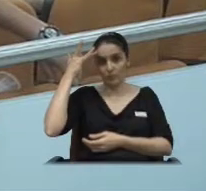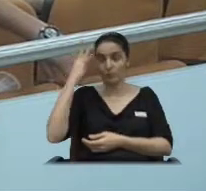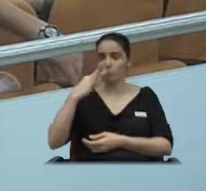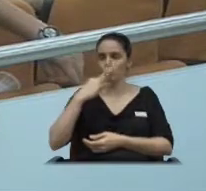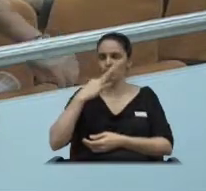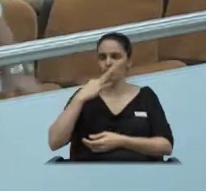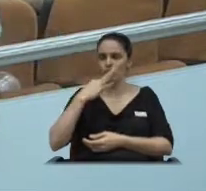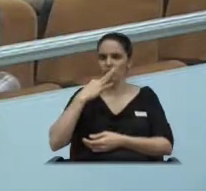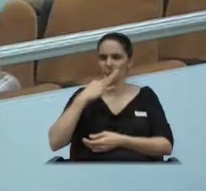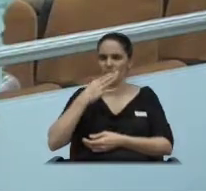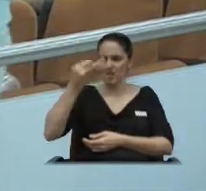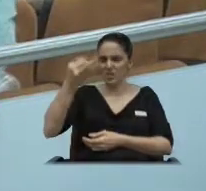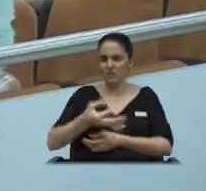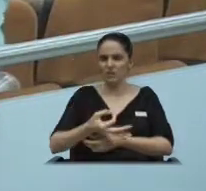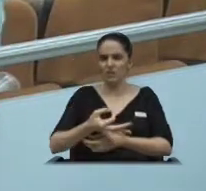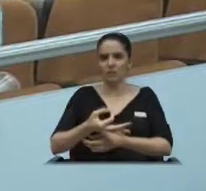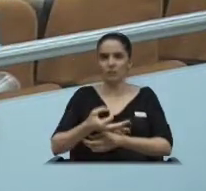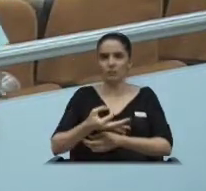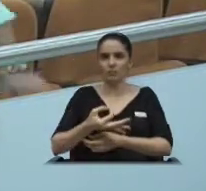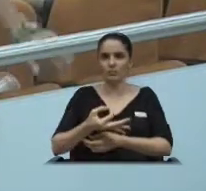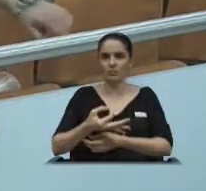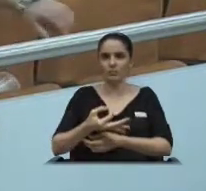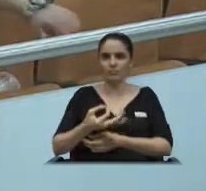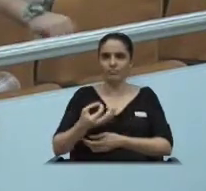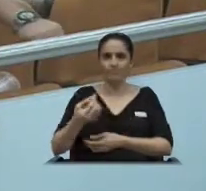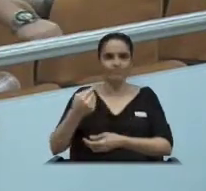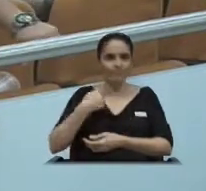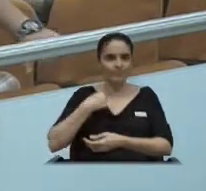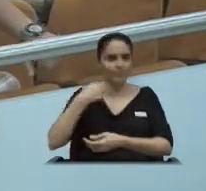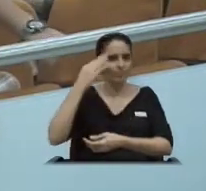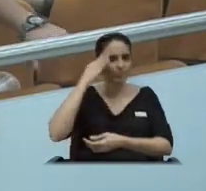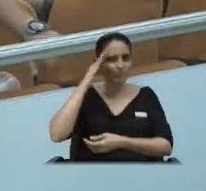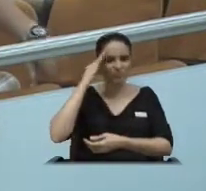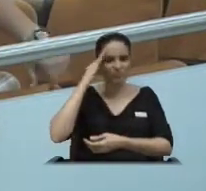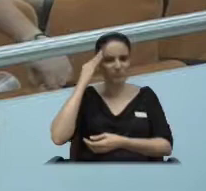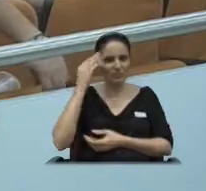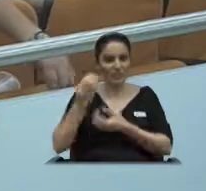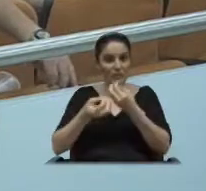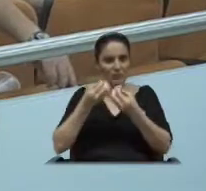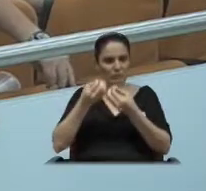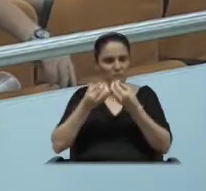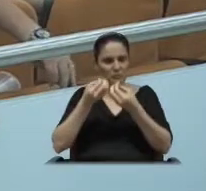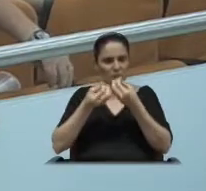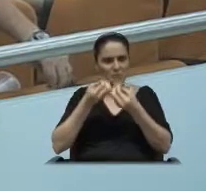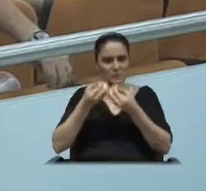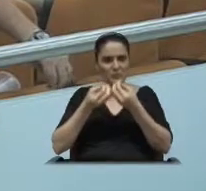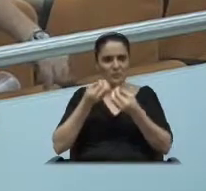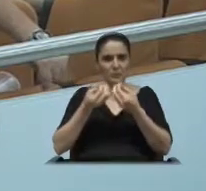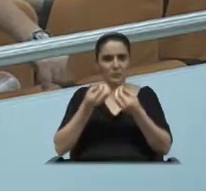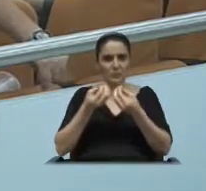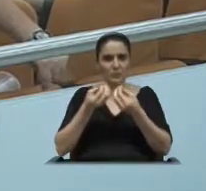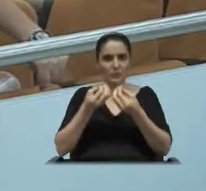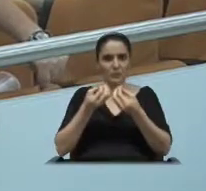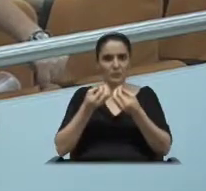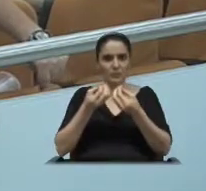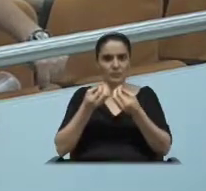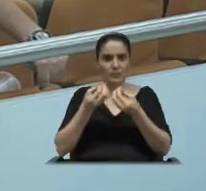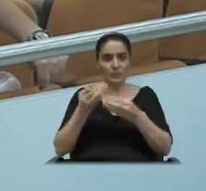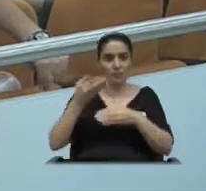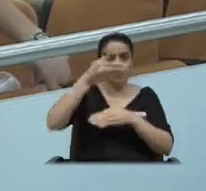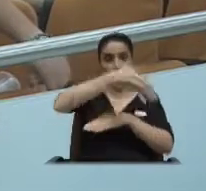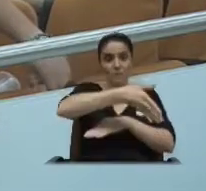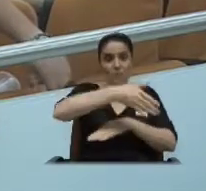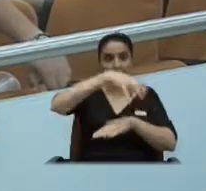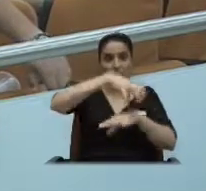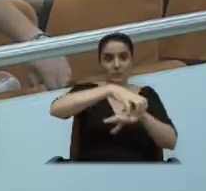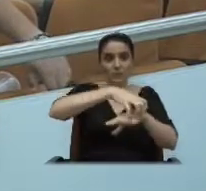conhecimento de causa. Me desculpa, mas não entra na minha cabeça, de maneira alguma, que esse cidadão vá para o centro a pé e